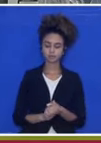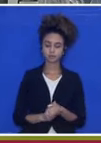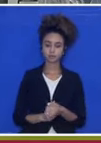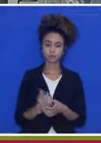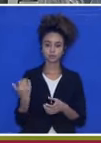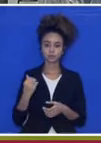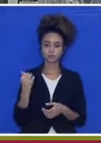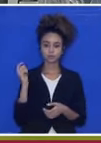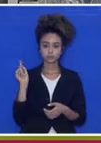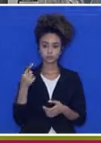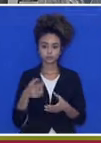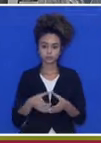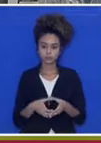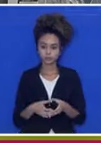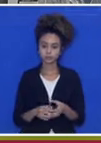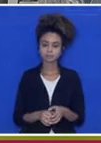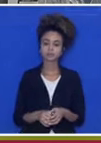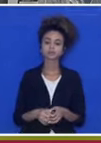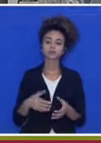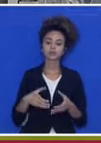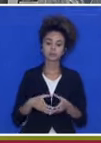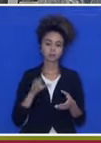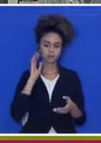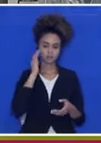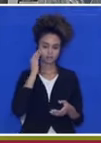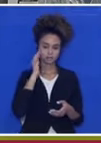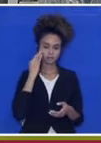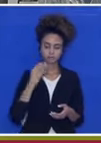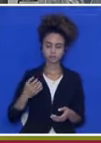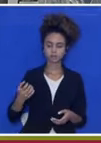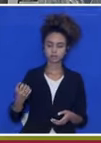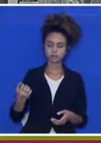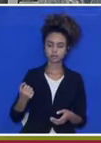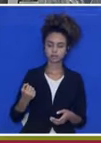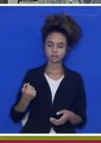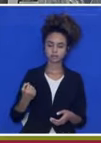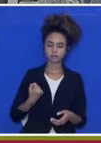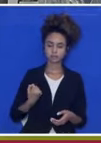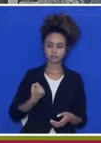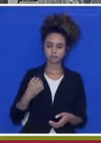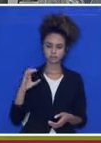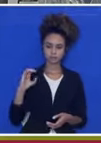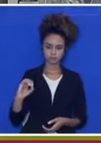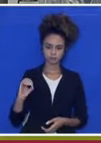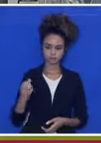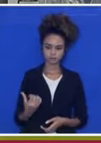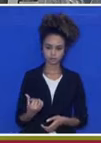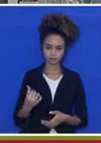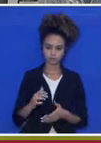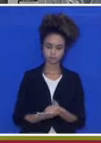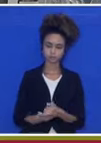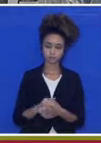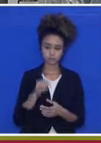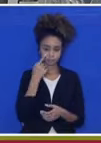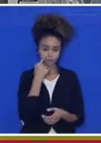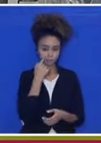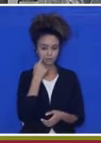sexto e último número, está na tela. Bola rosa, número 06. Rosa, 06.